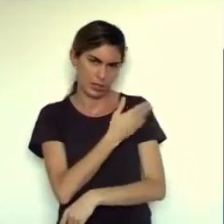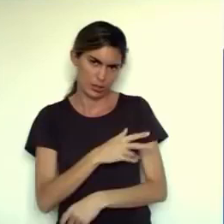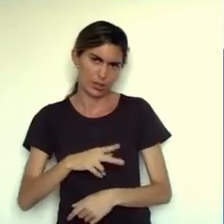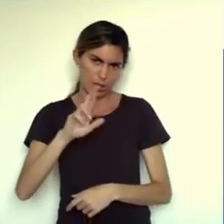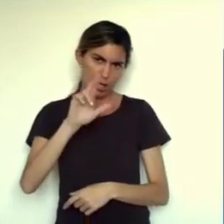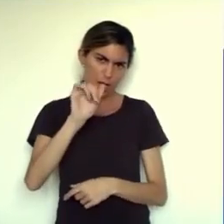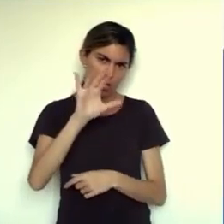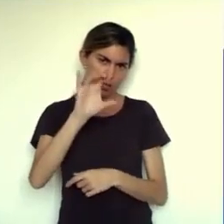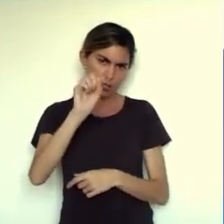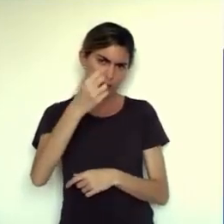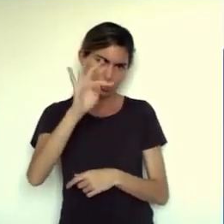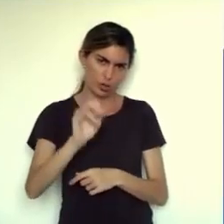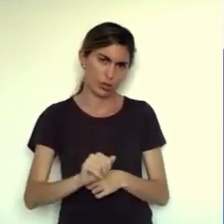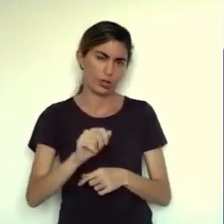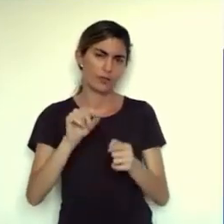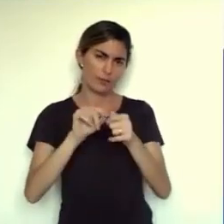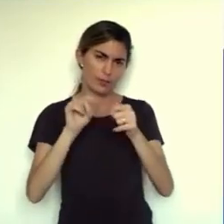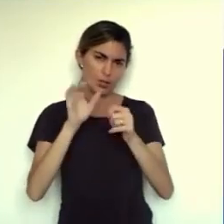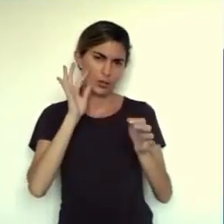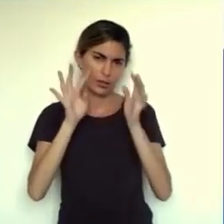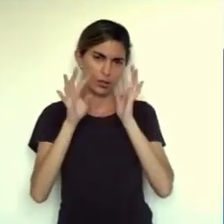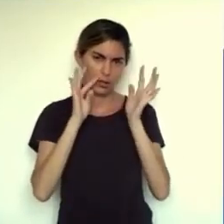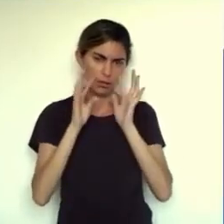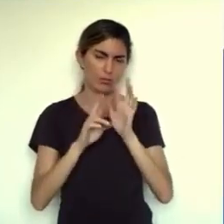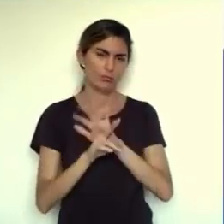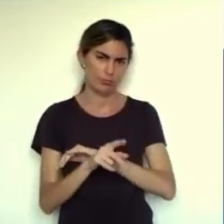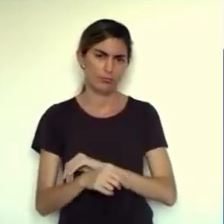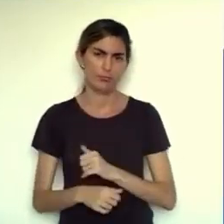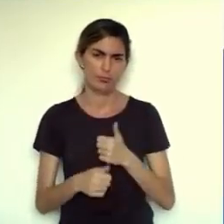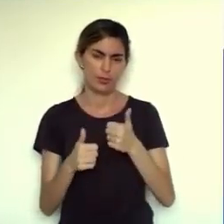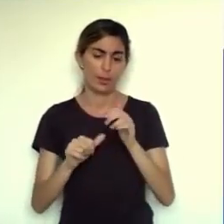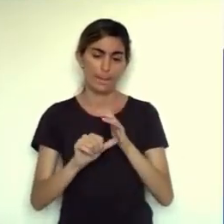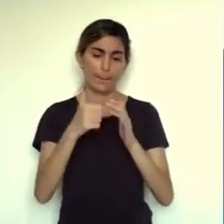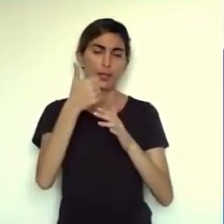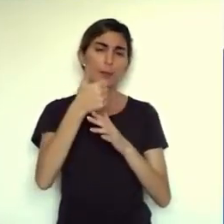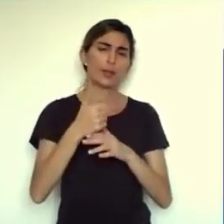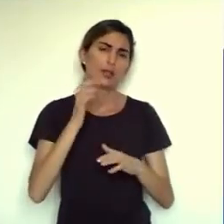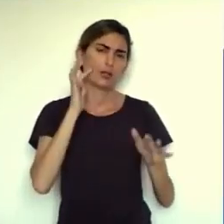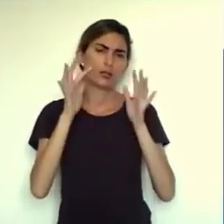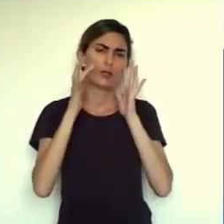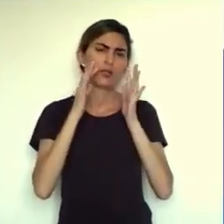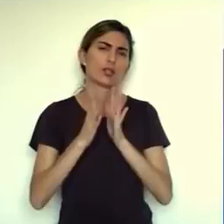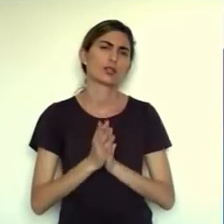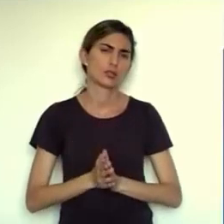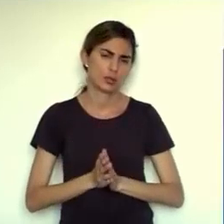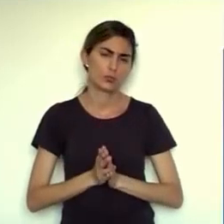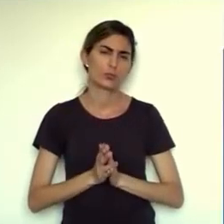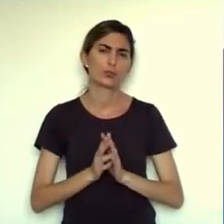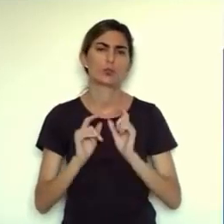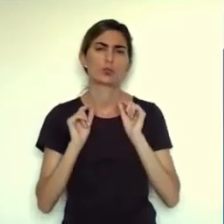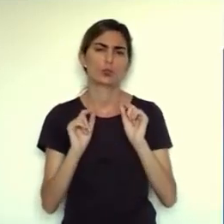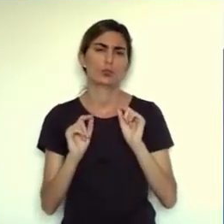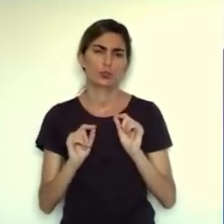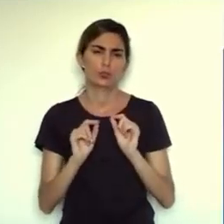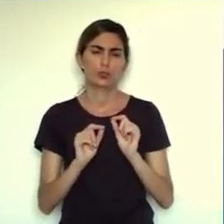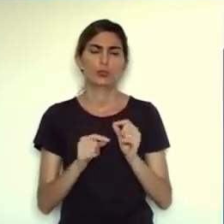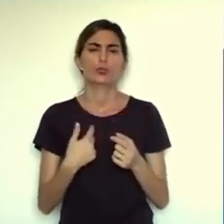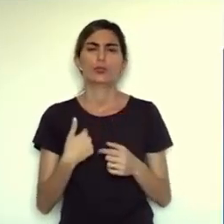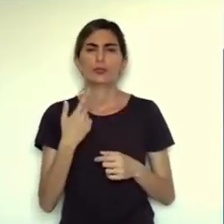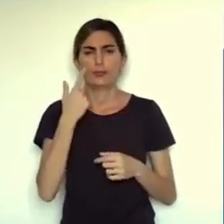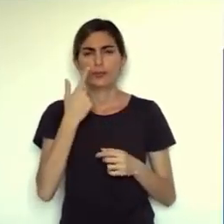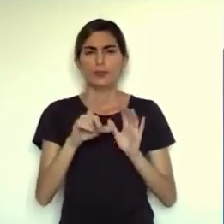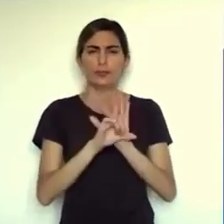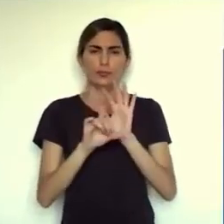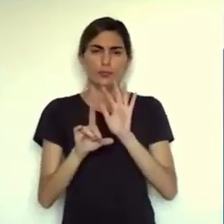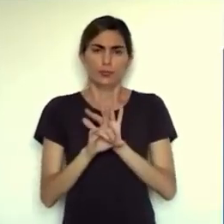Né? Então a gente vai fazer algumas reflexões em cima dessas questões. A primeira reflexão que a gente faz é do